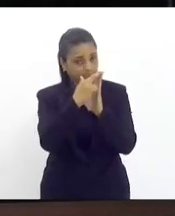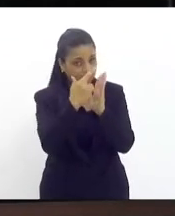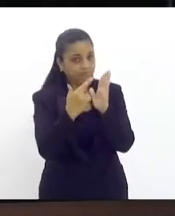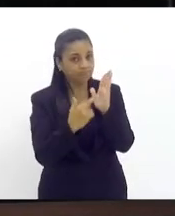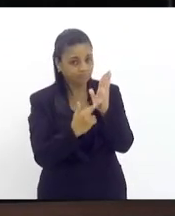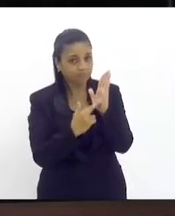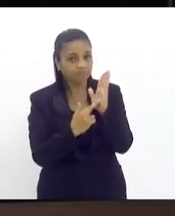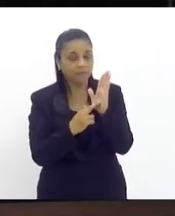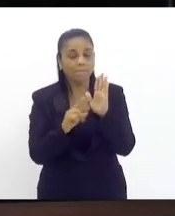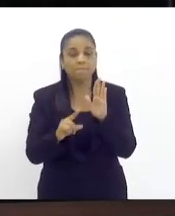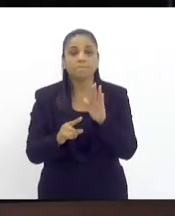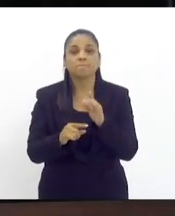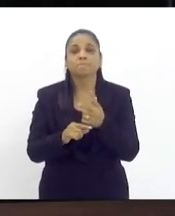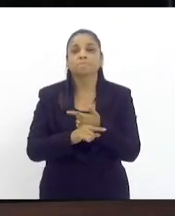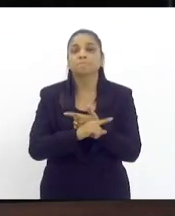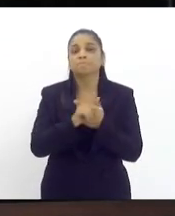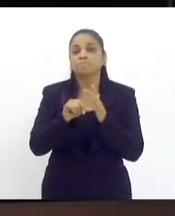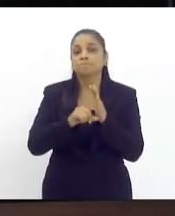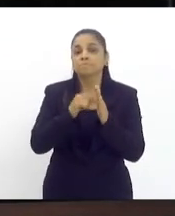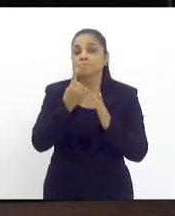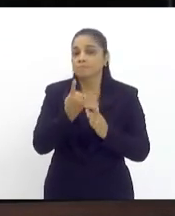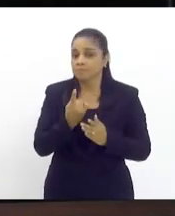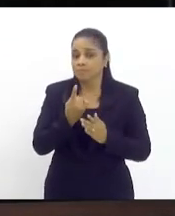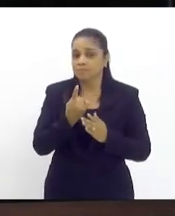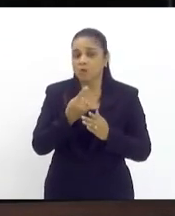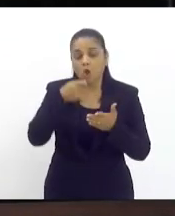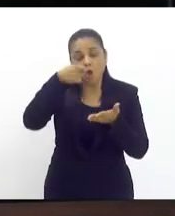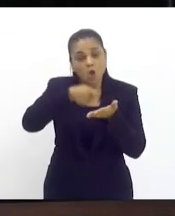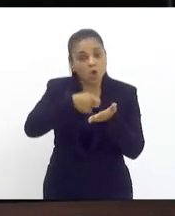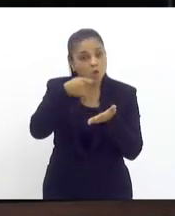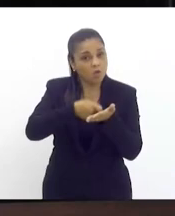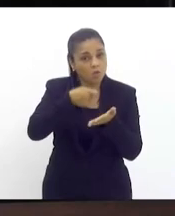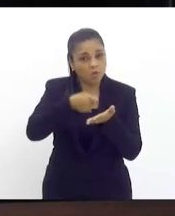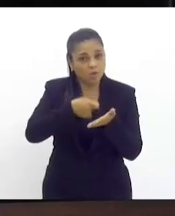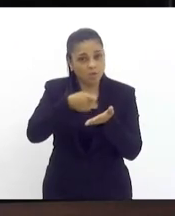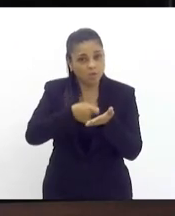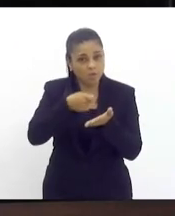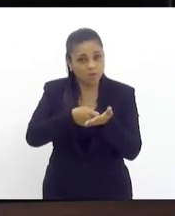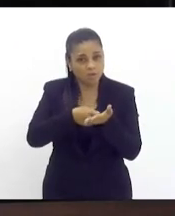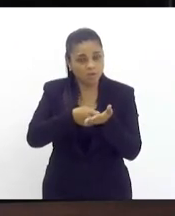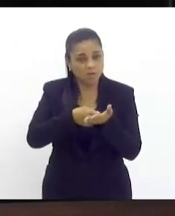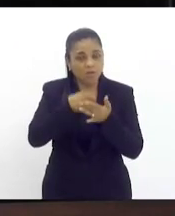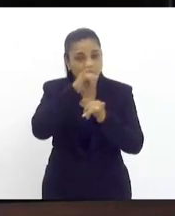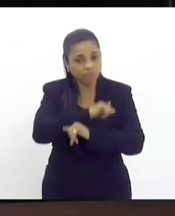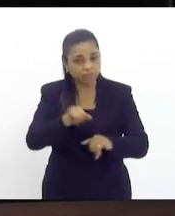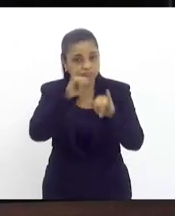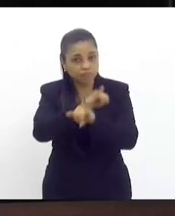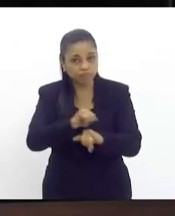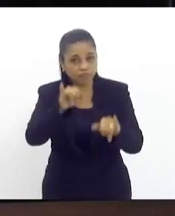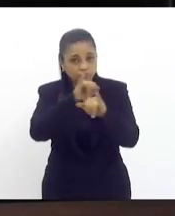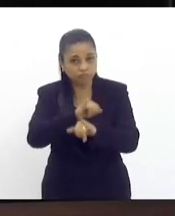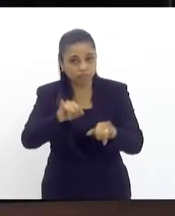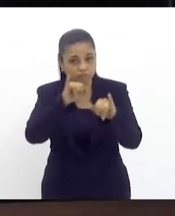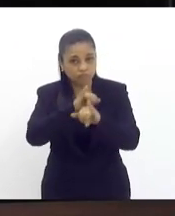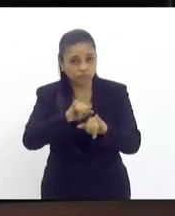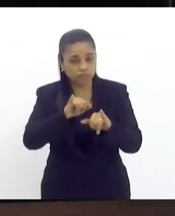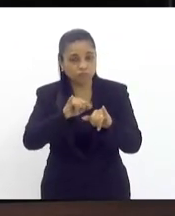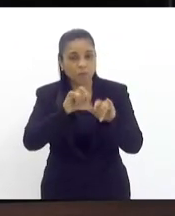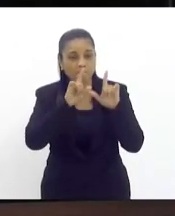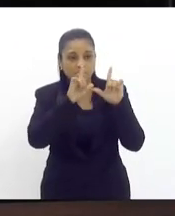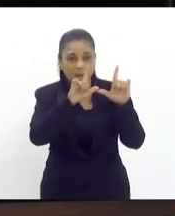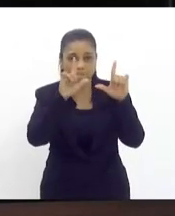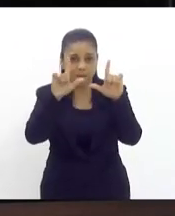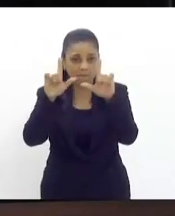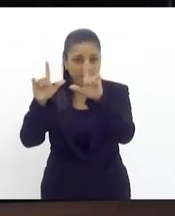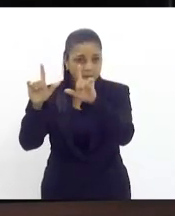primeiro torna obrigatório né a divulgação né de condutas que são